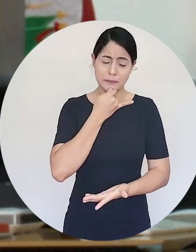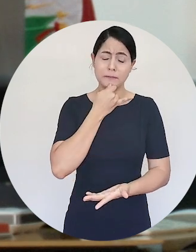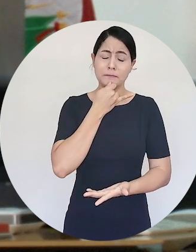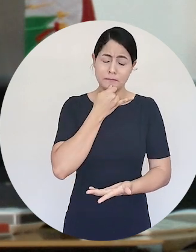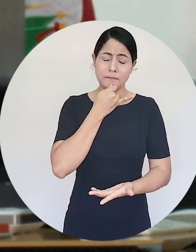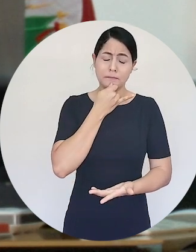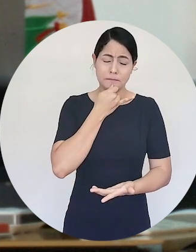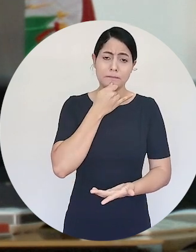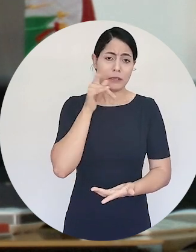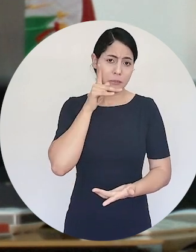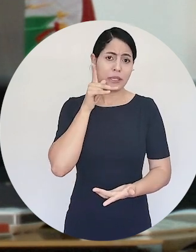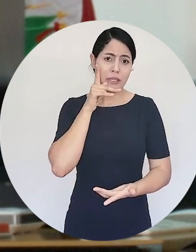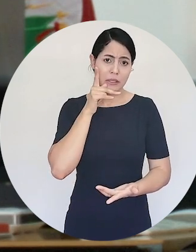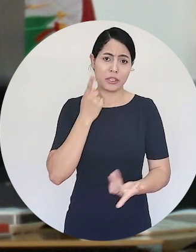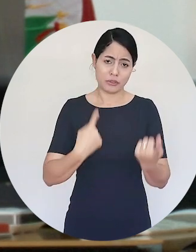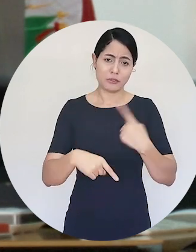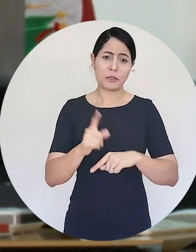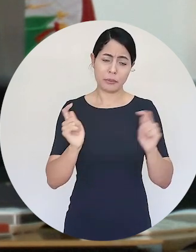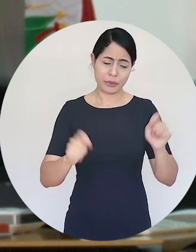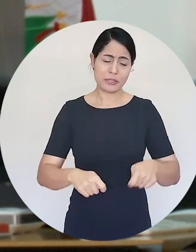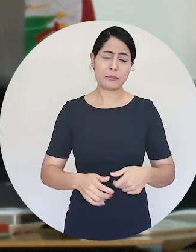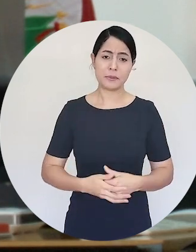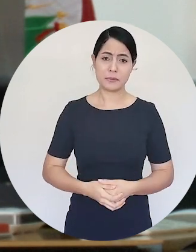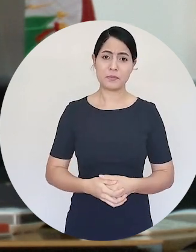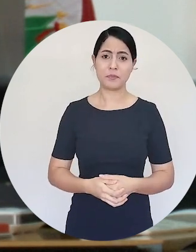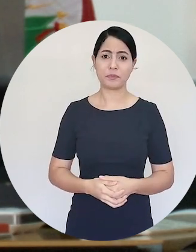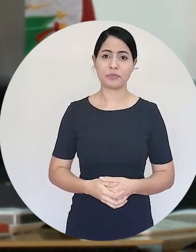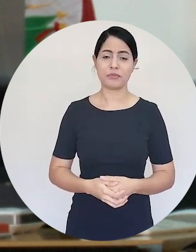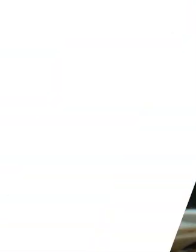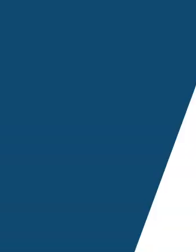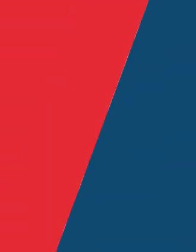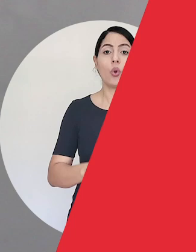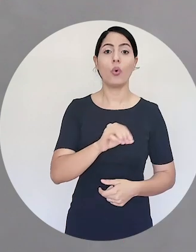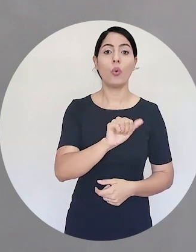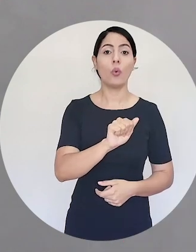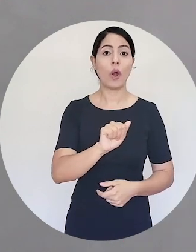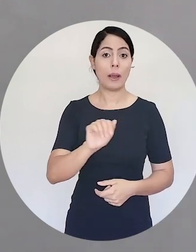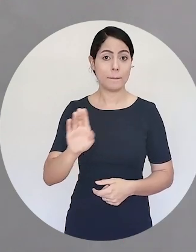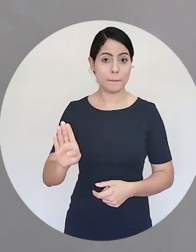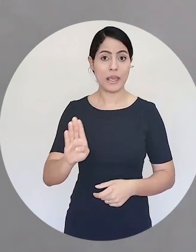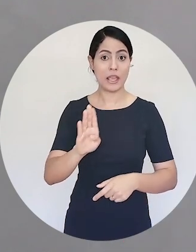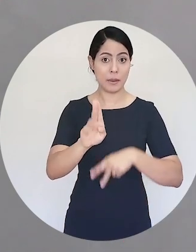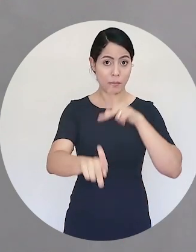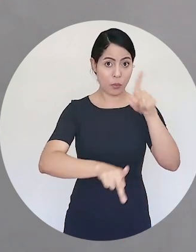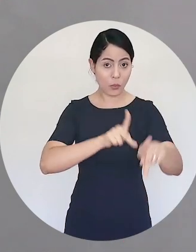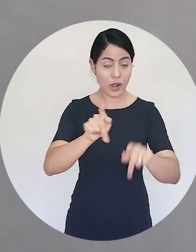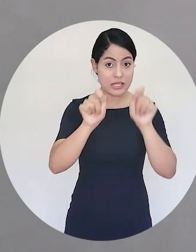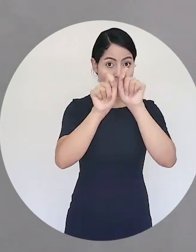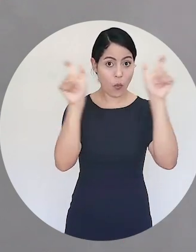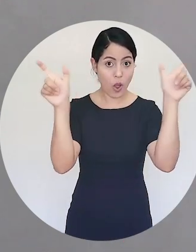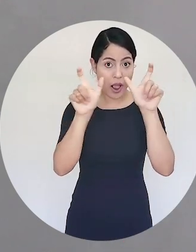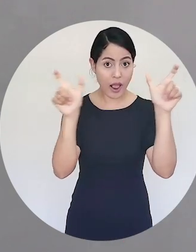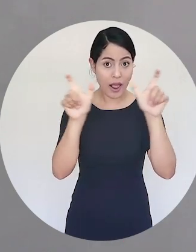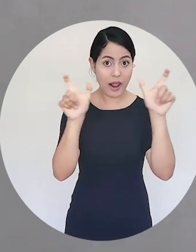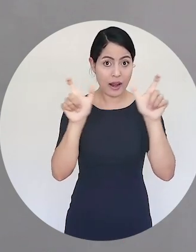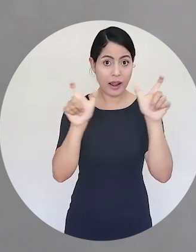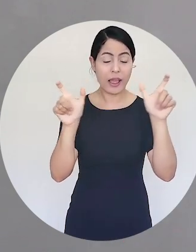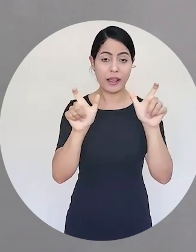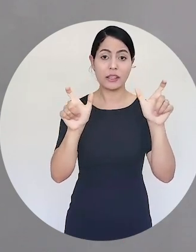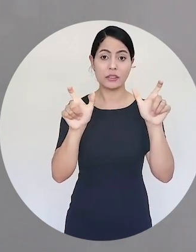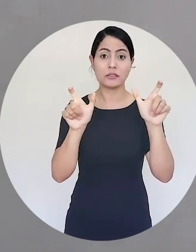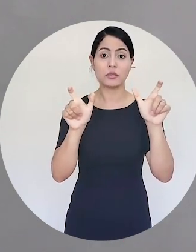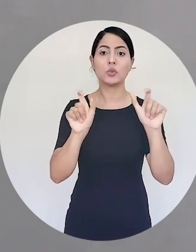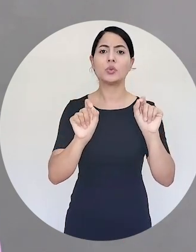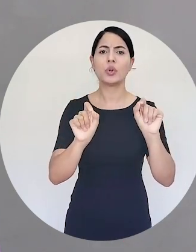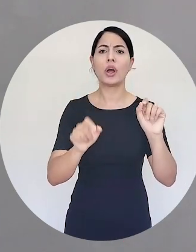mais esse episódio triste de violação das nossas prerrogativas. A Ordem dos Advogados do Brasil alerta toda a